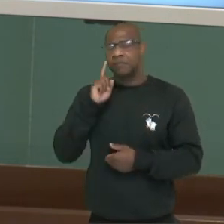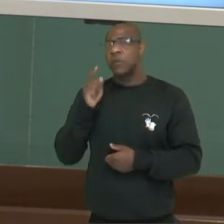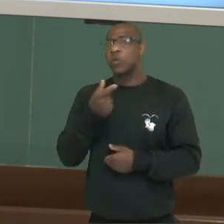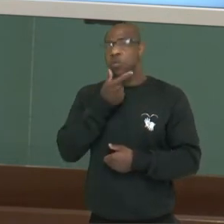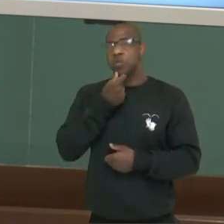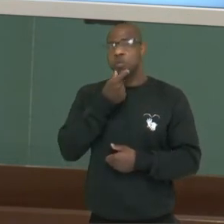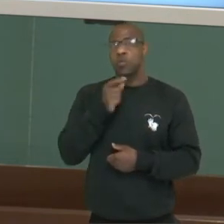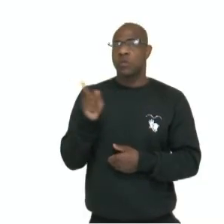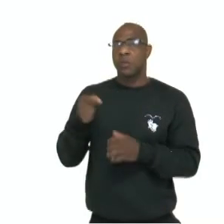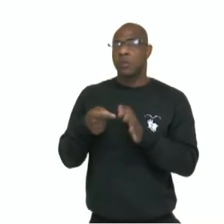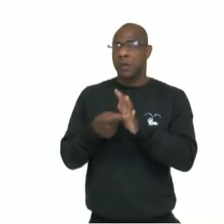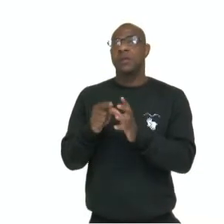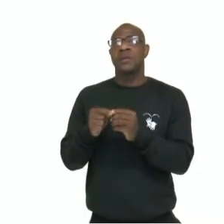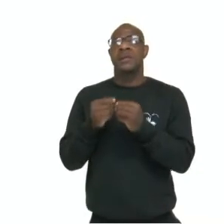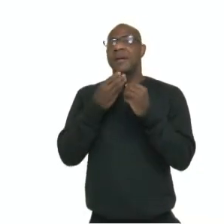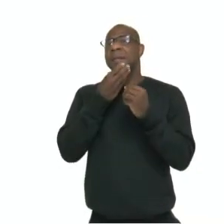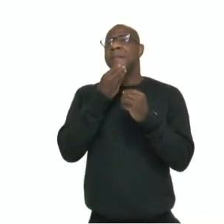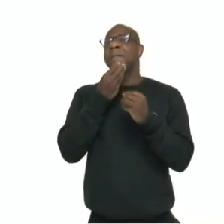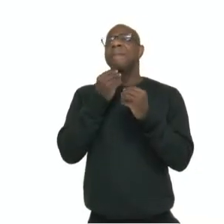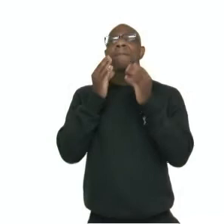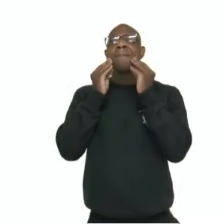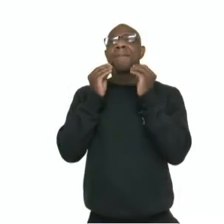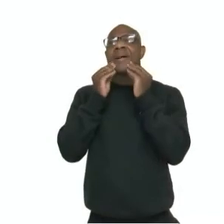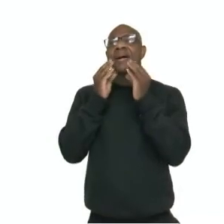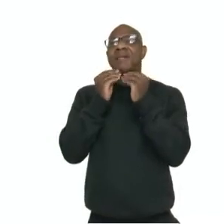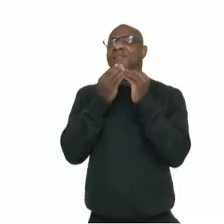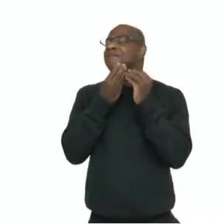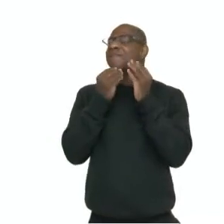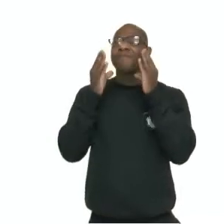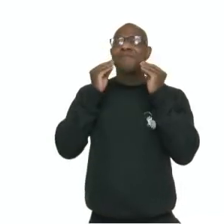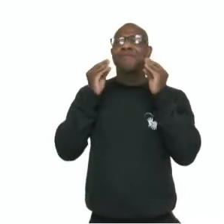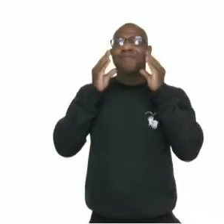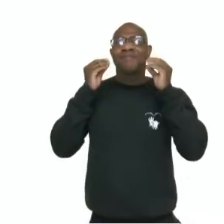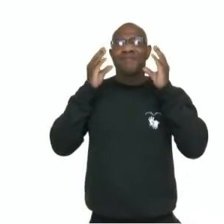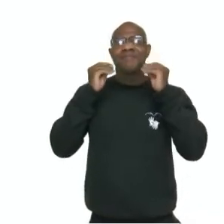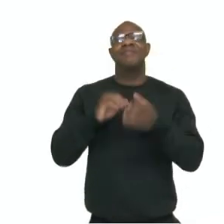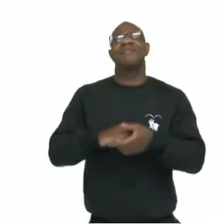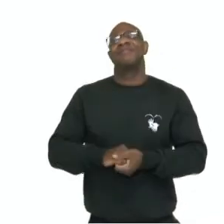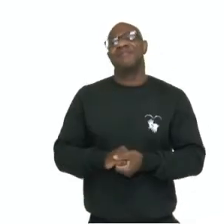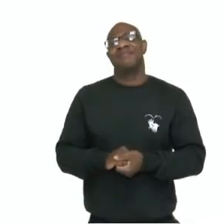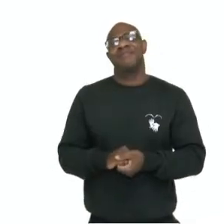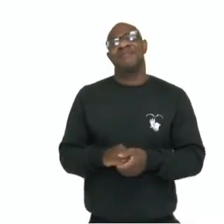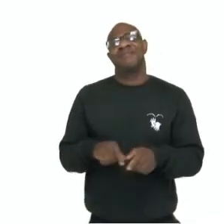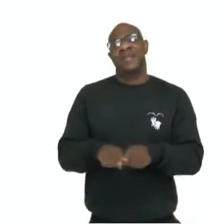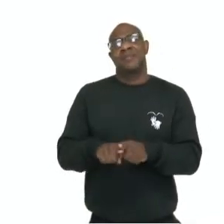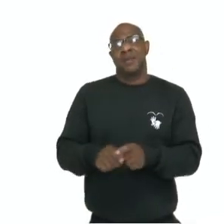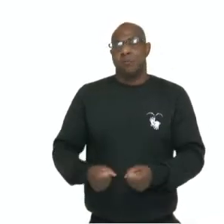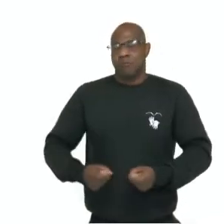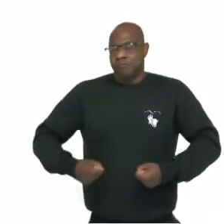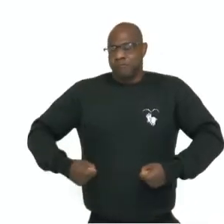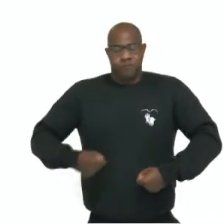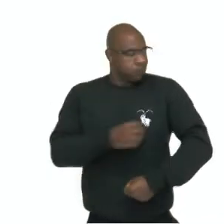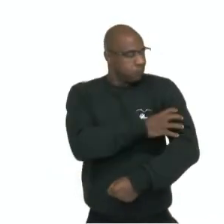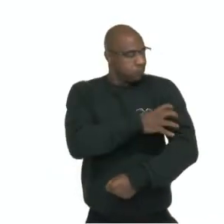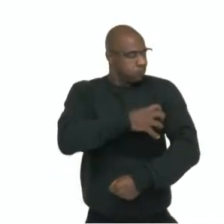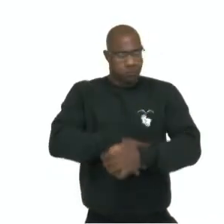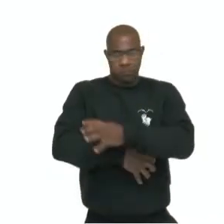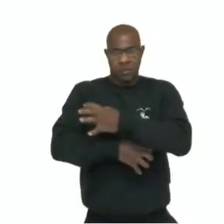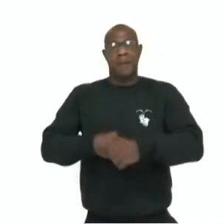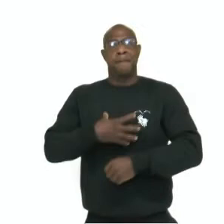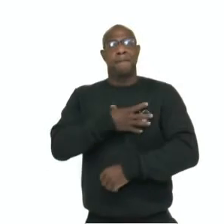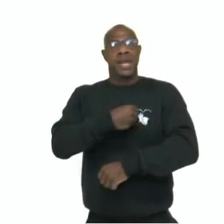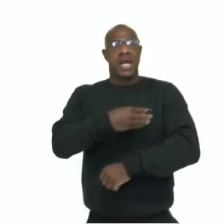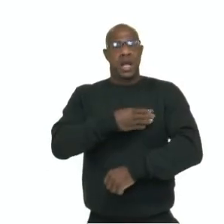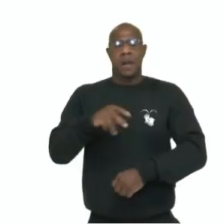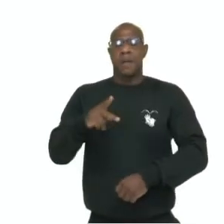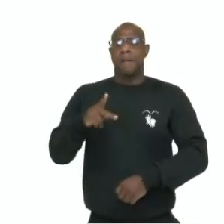meninos, aparecimento de barba, crescimento da massa muscular, pelos no